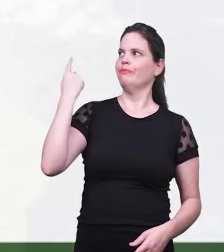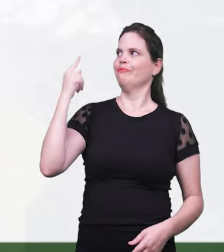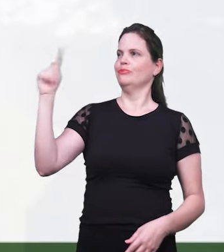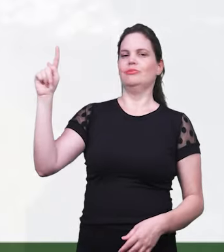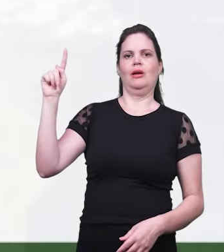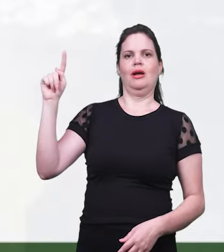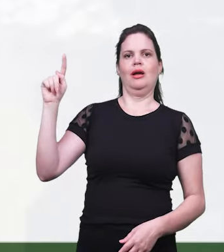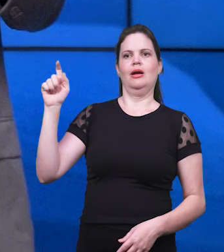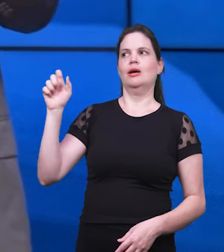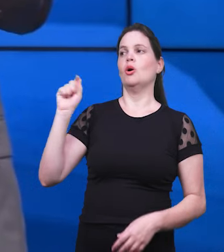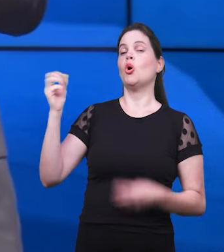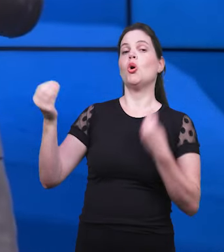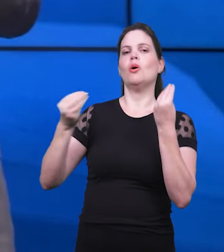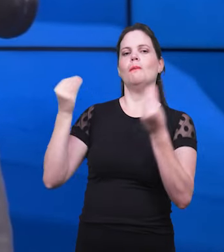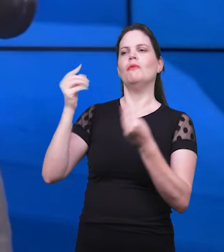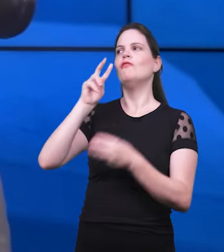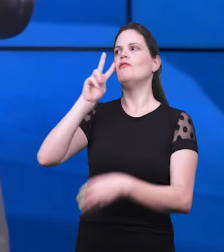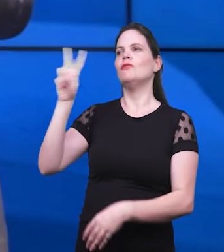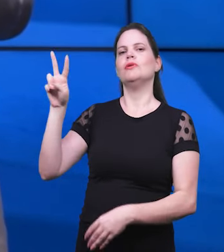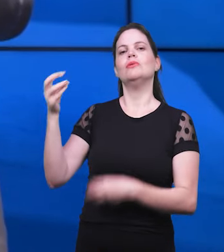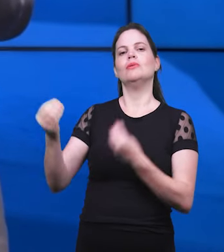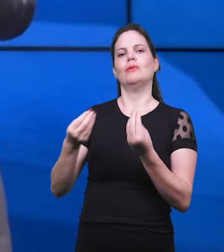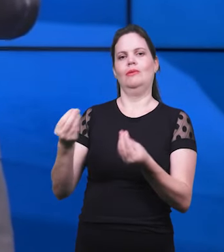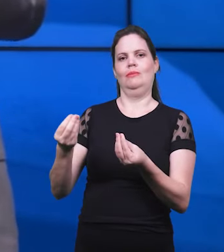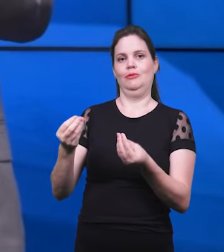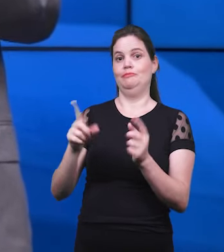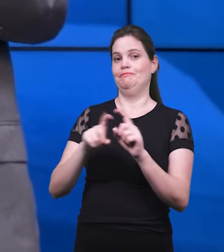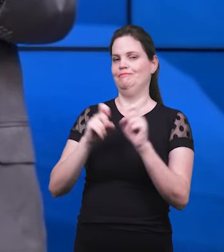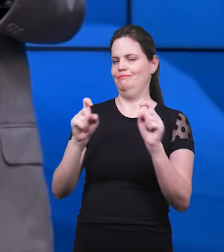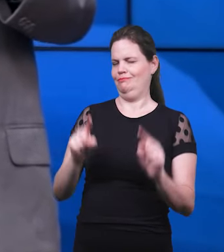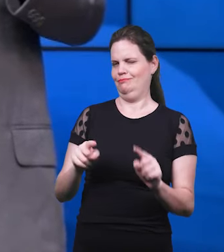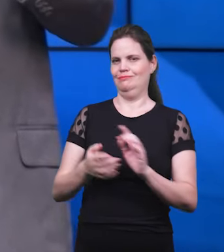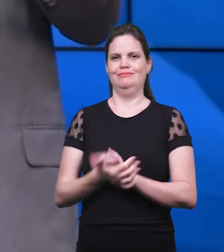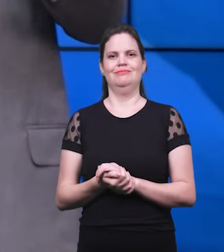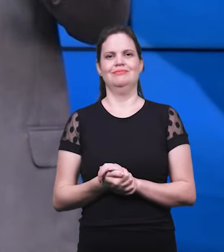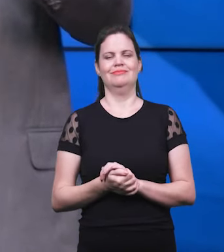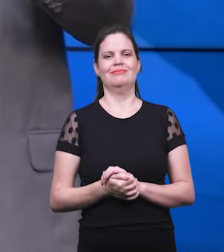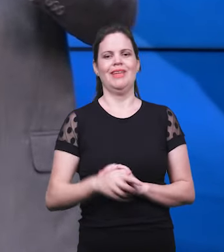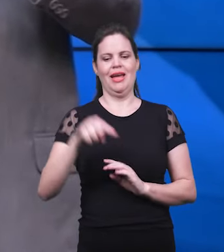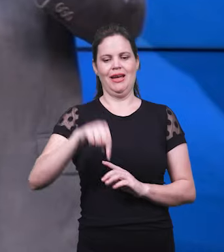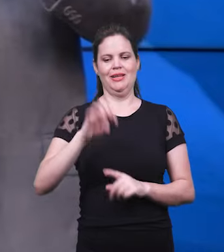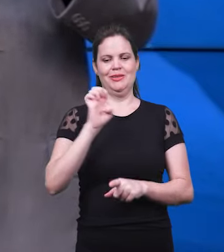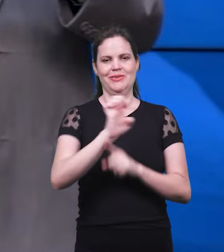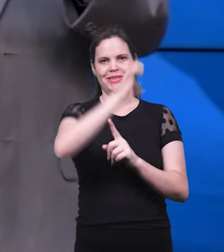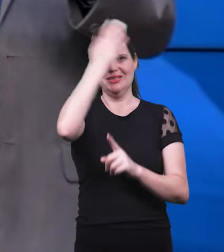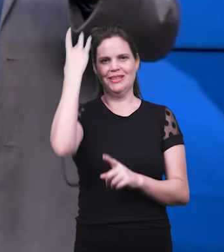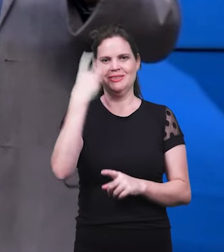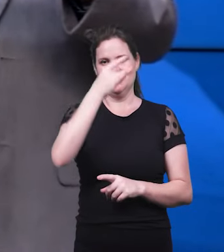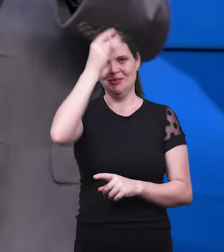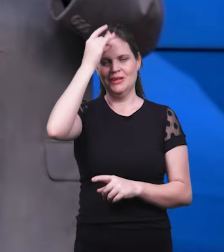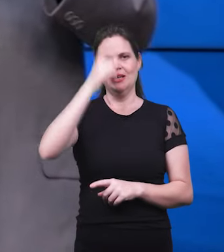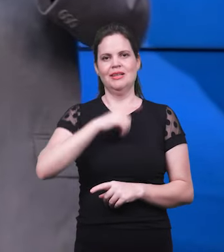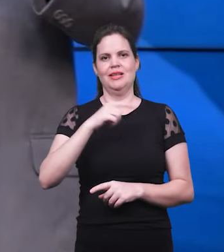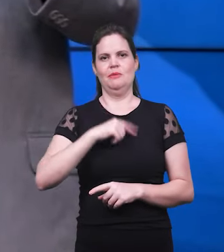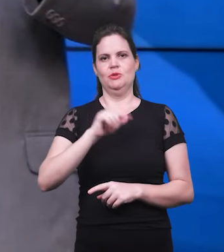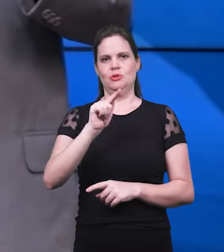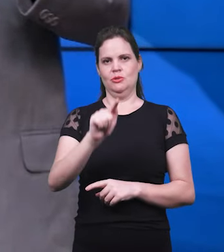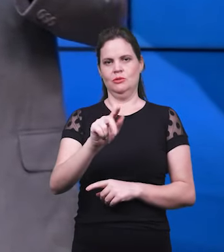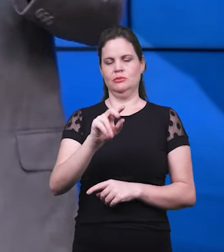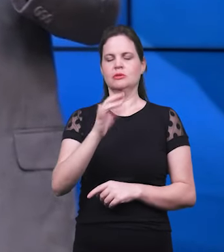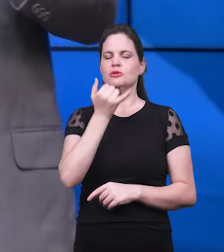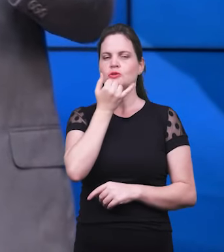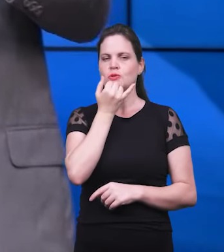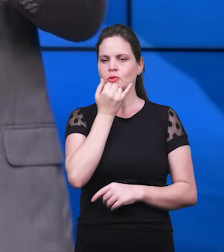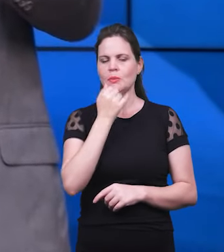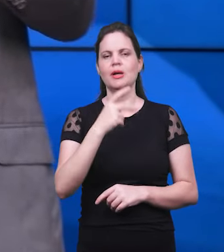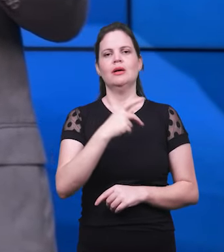falava com ele? Aí agora quem vai nos responder é, primeiramente, do estado do Espírito Santo, nós temos o Guilherme, perdão,